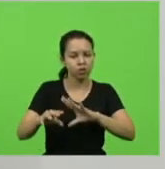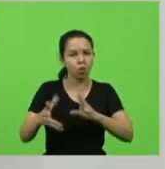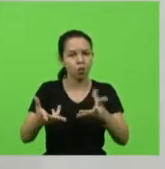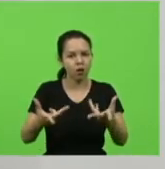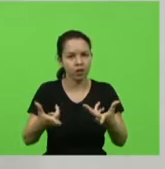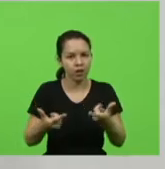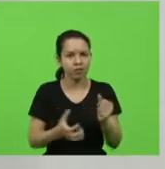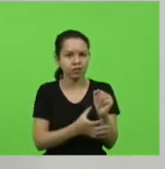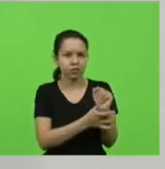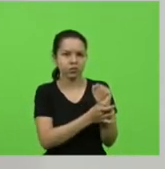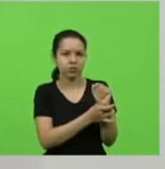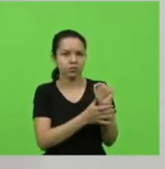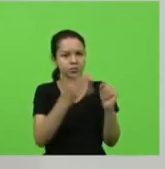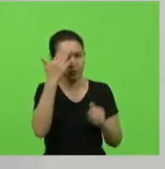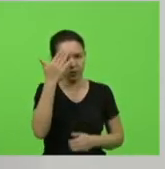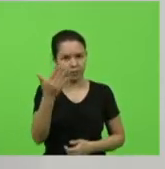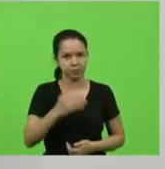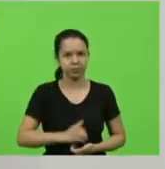Obrigado.